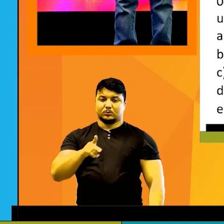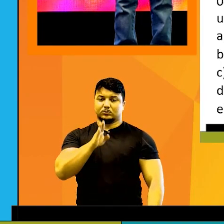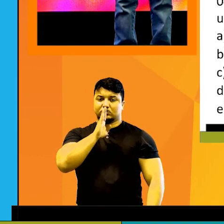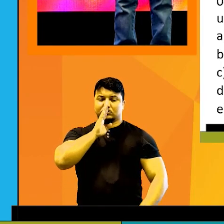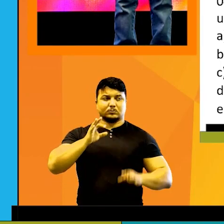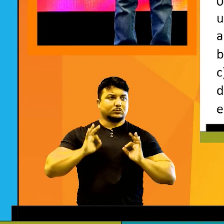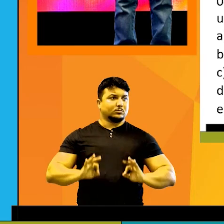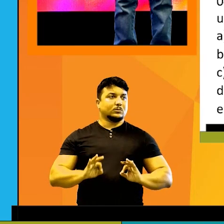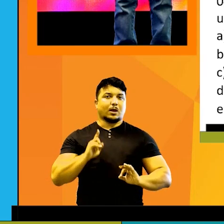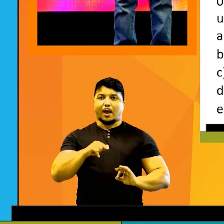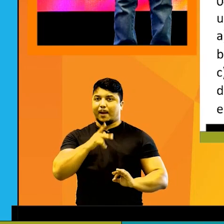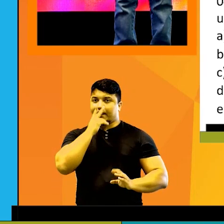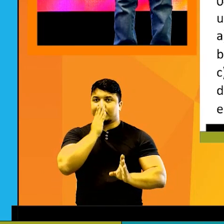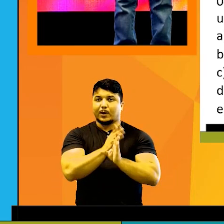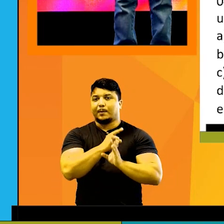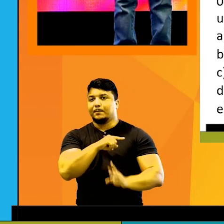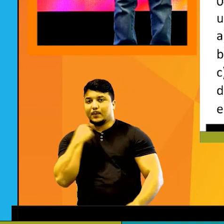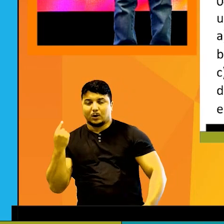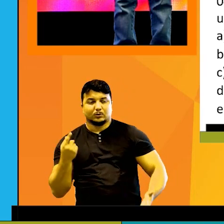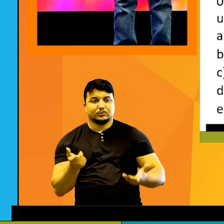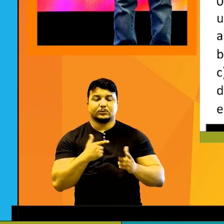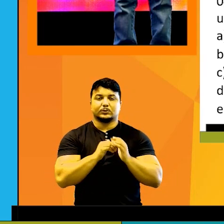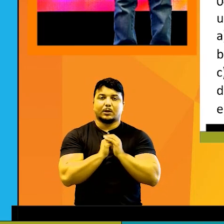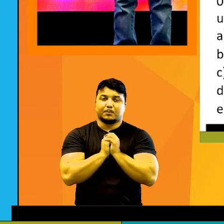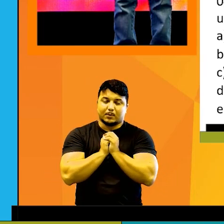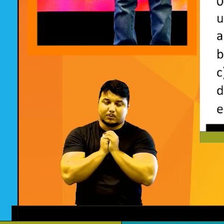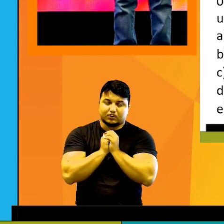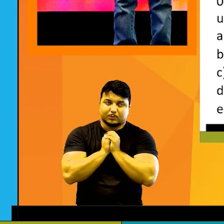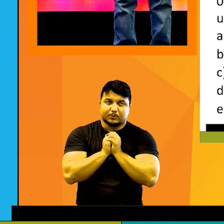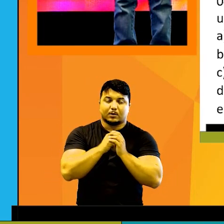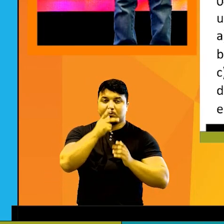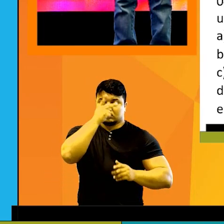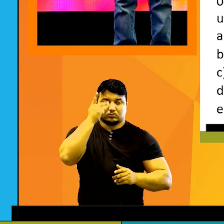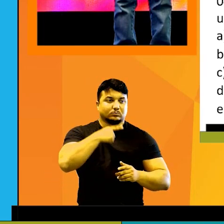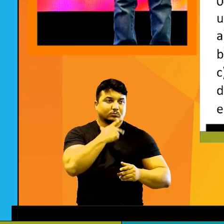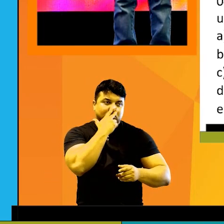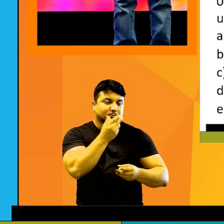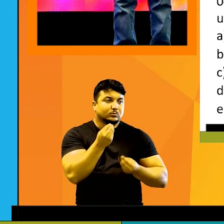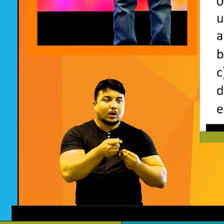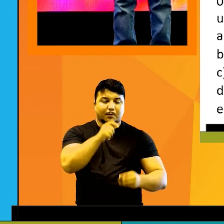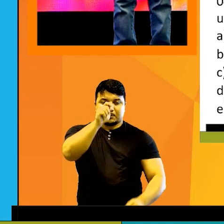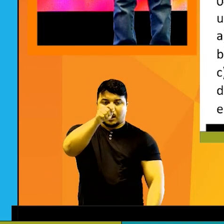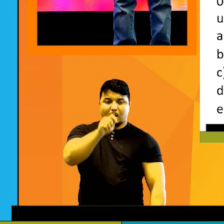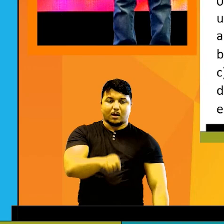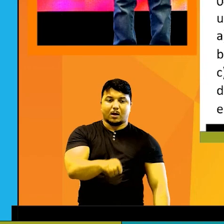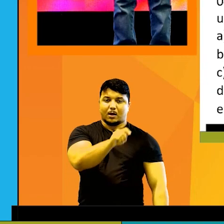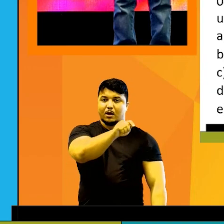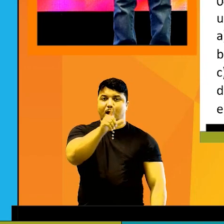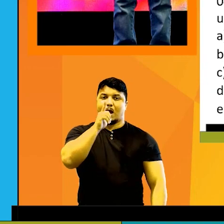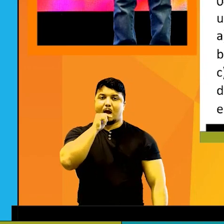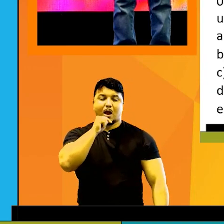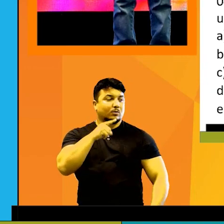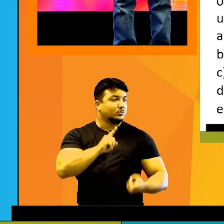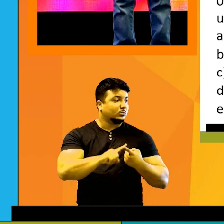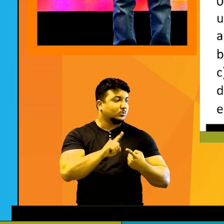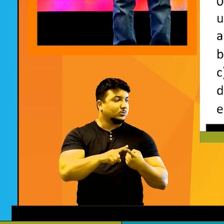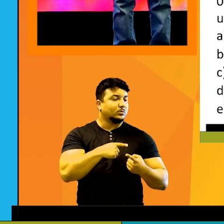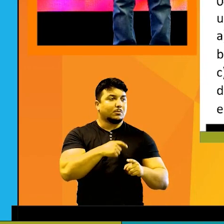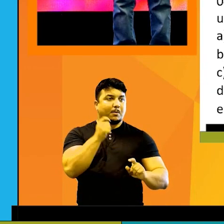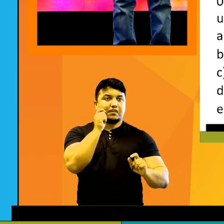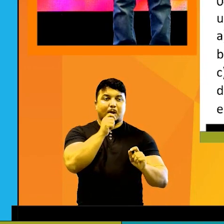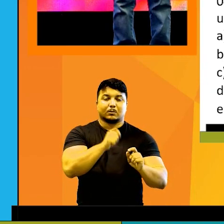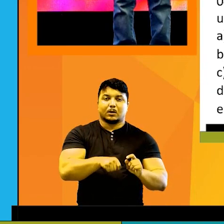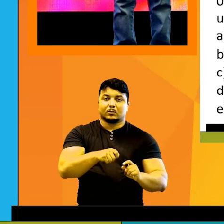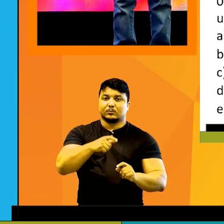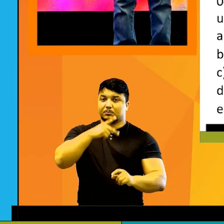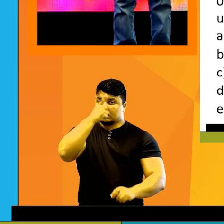velório, né? Vocês estão percebendo já. Rezas, aspersões d'água benta, o fechar do caixão, a prega e martelo,